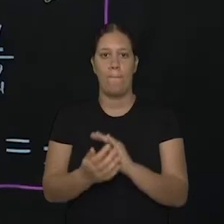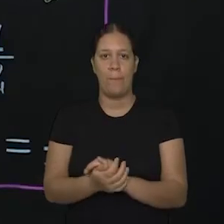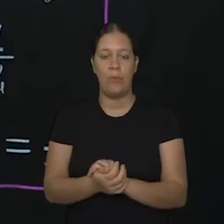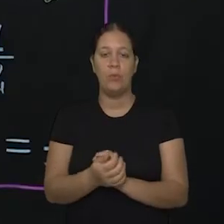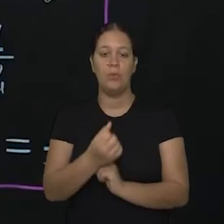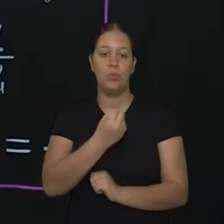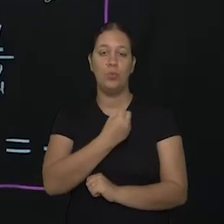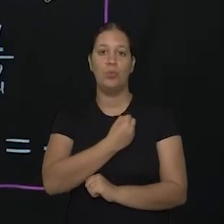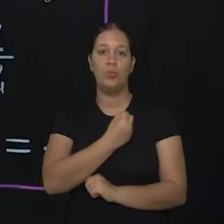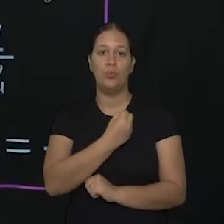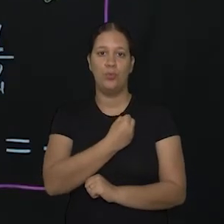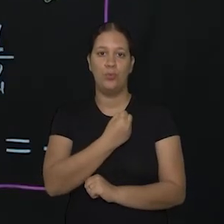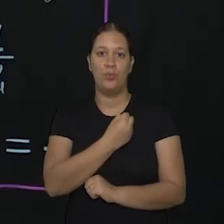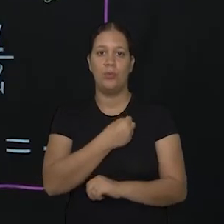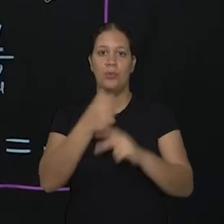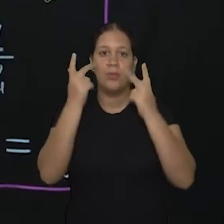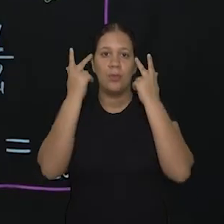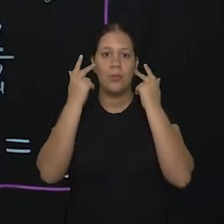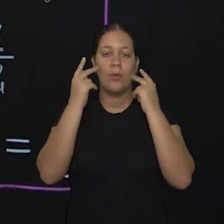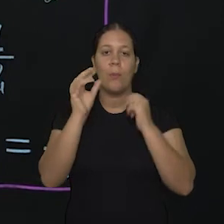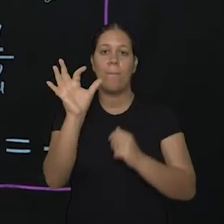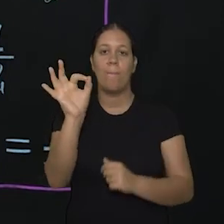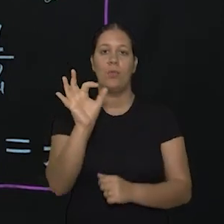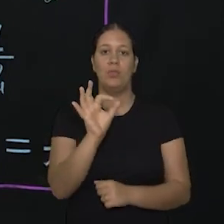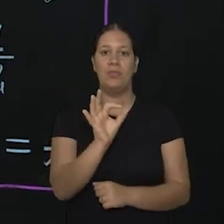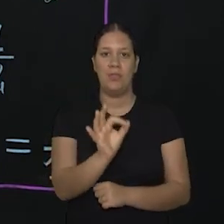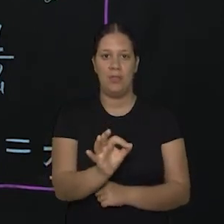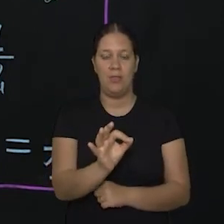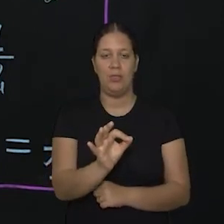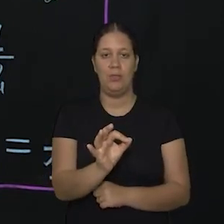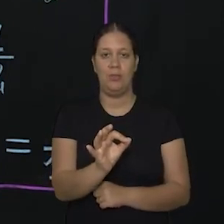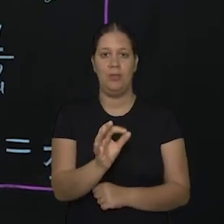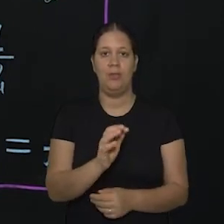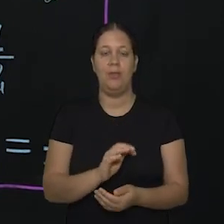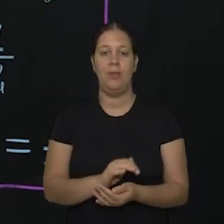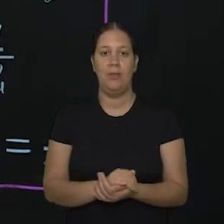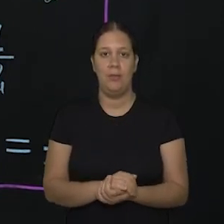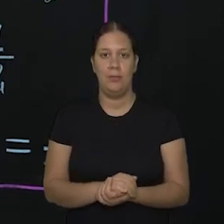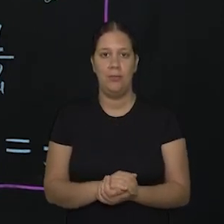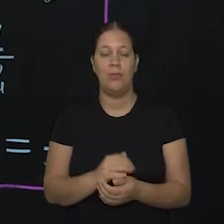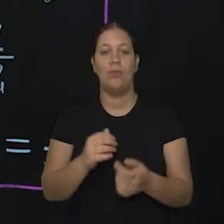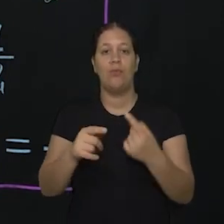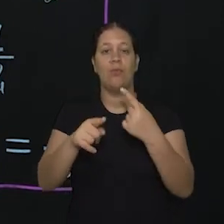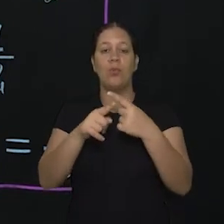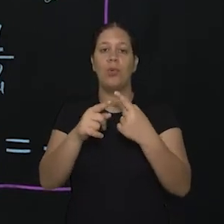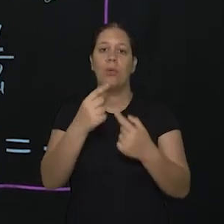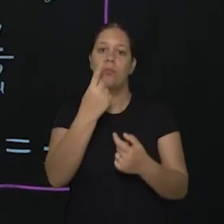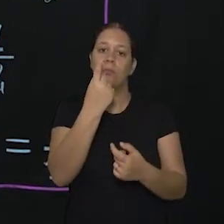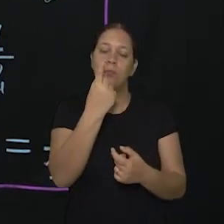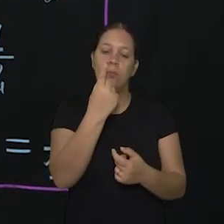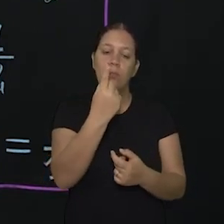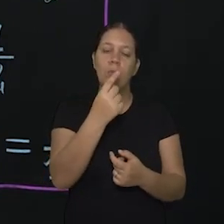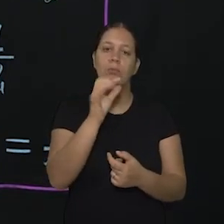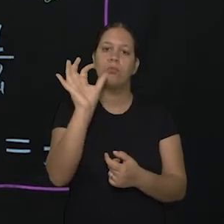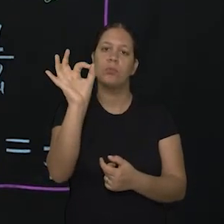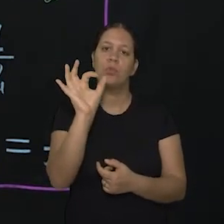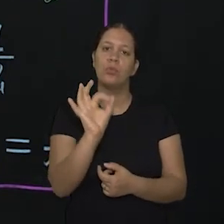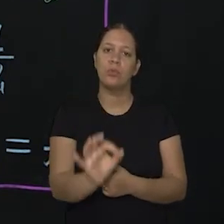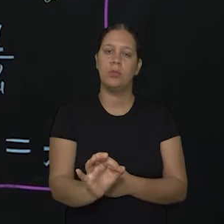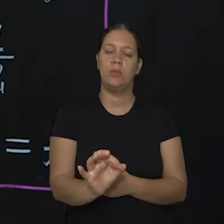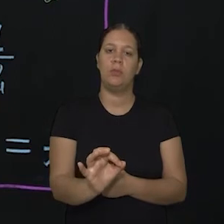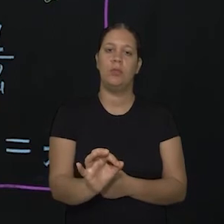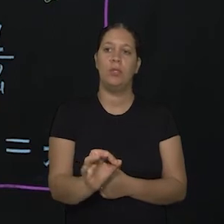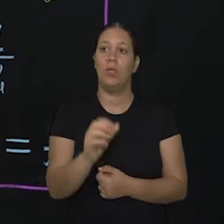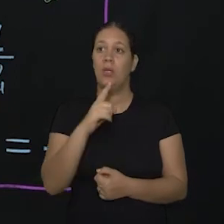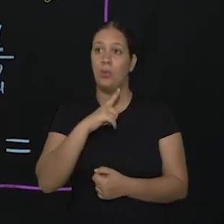analogia de números racionais com a porcentagem? Porque a porcentagem representa o porcento. Representa o quê?